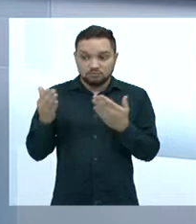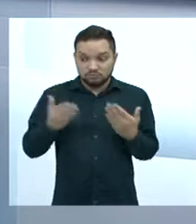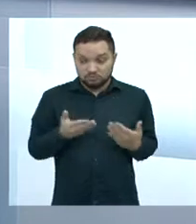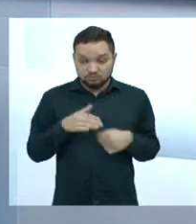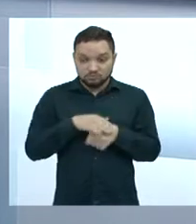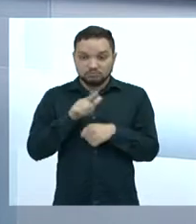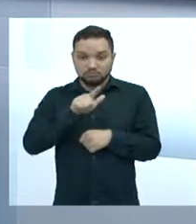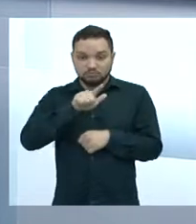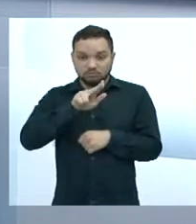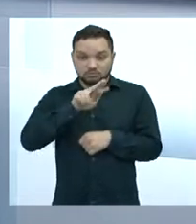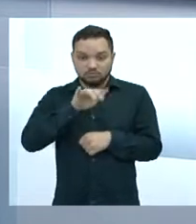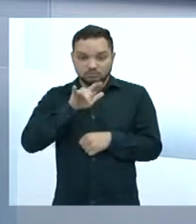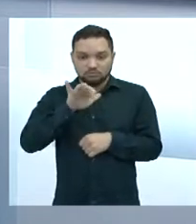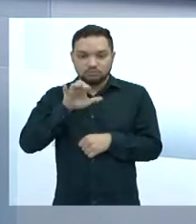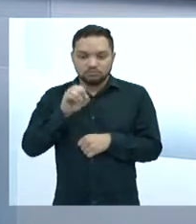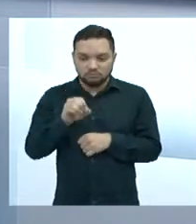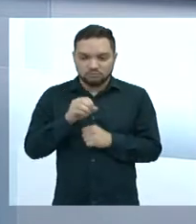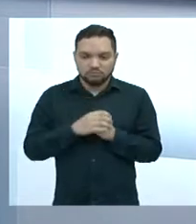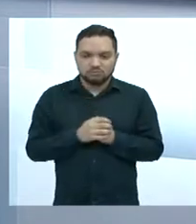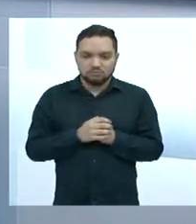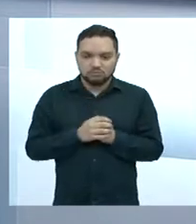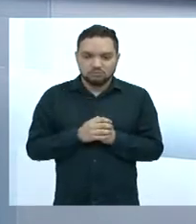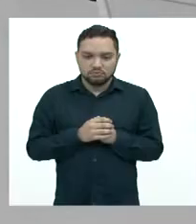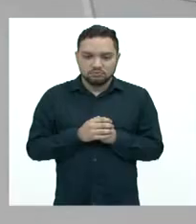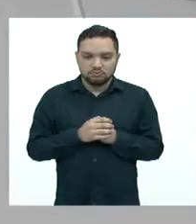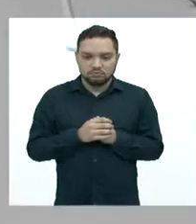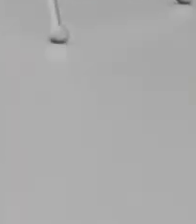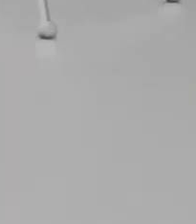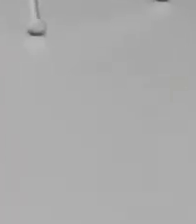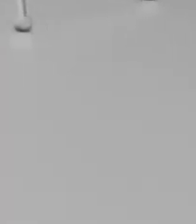consultor político Luiz Cláudio Ferreira Barbosa.